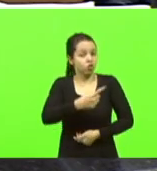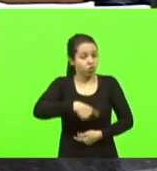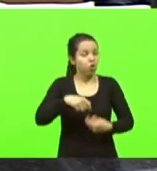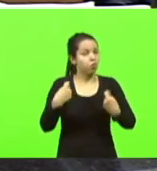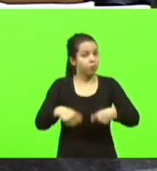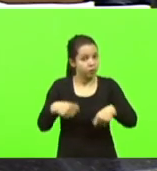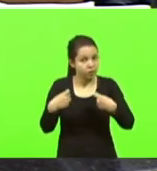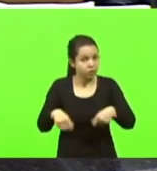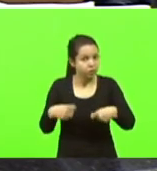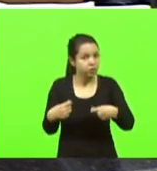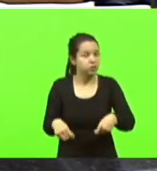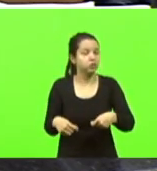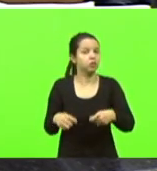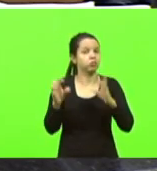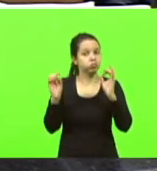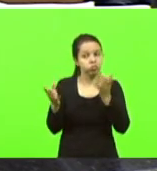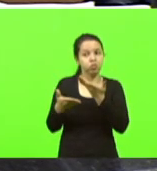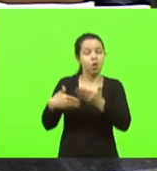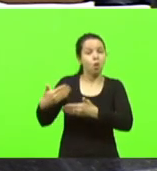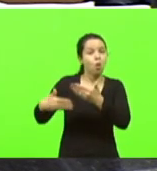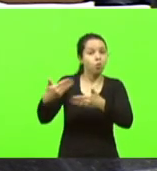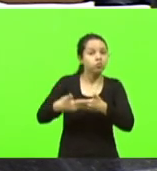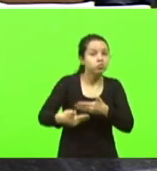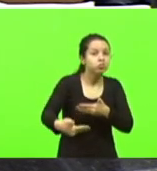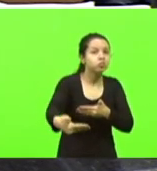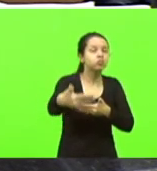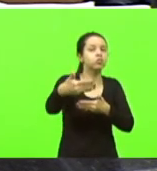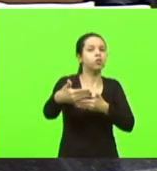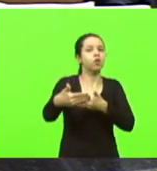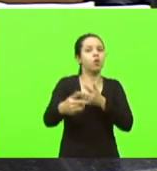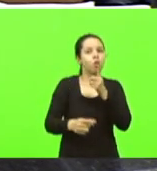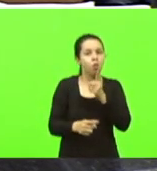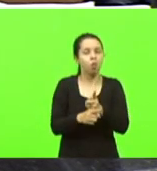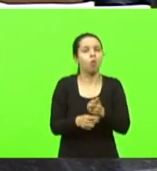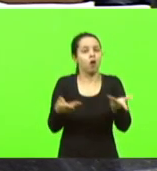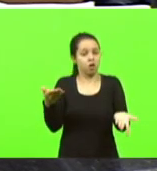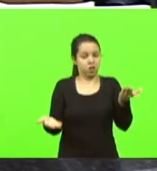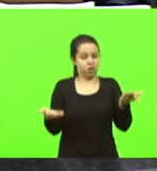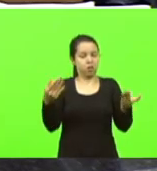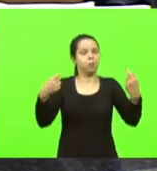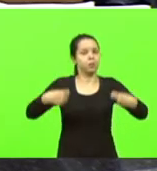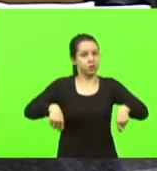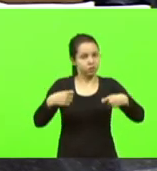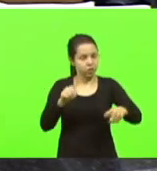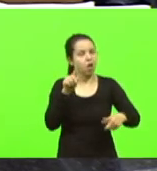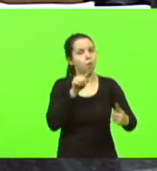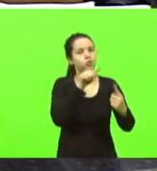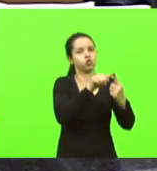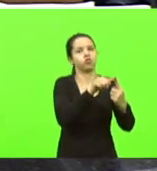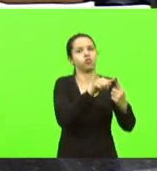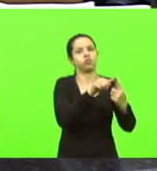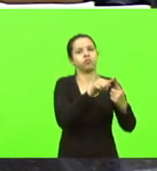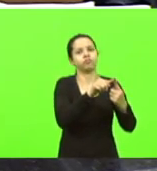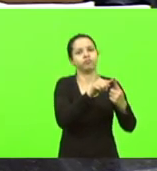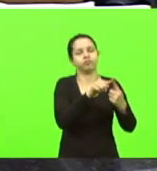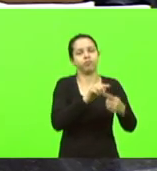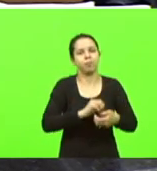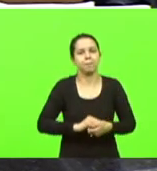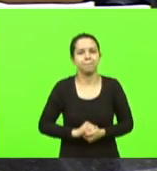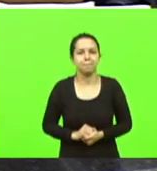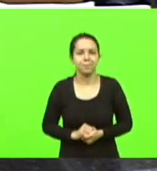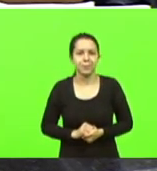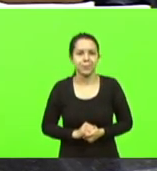dar oportunidade que ao longo do tempo nós encontramos um ponto de equilíbrio Esse é o objetivo Esse é o objetivo